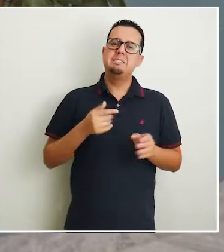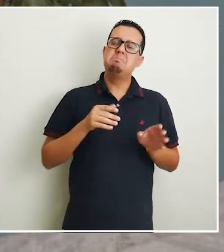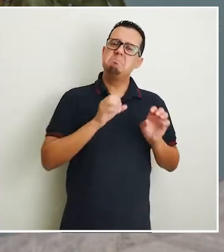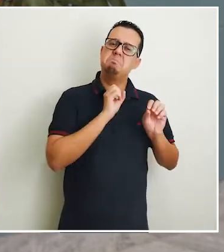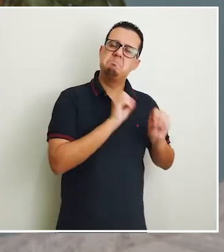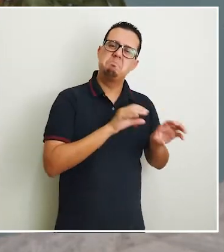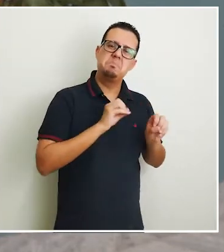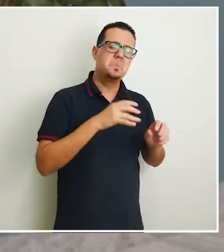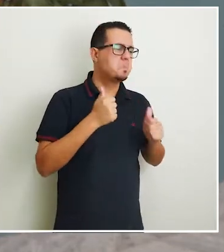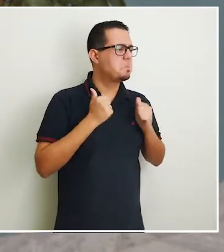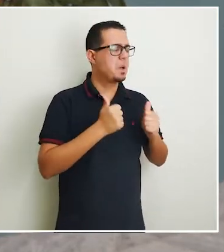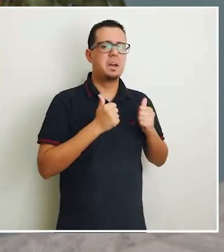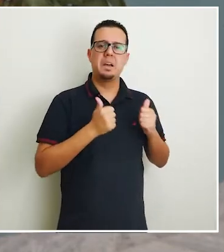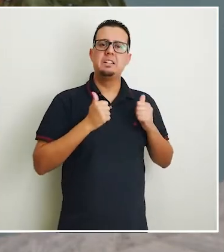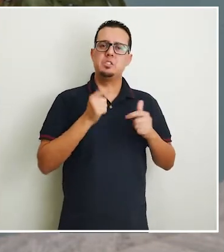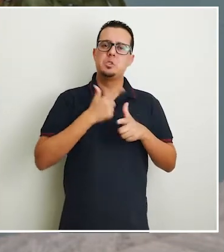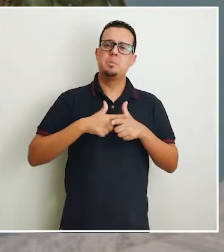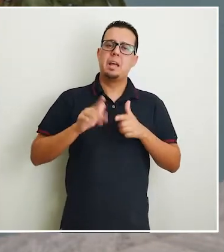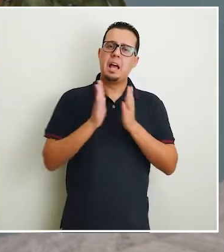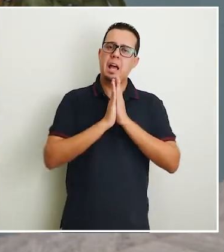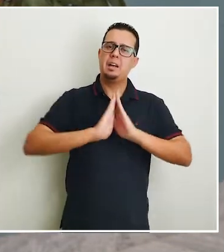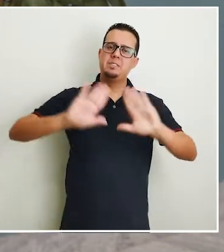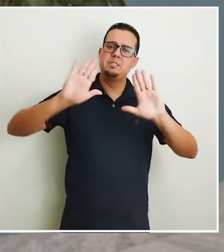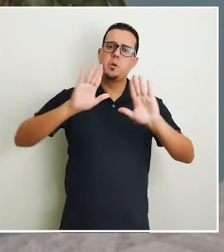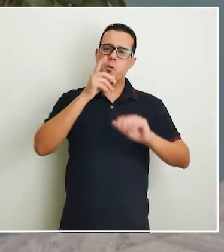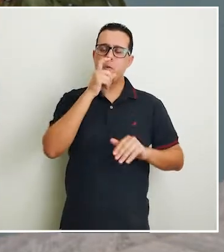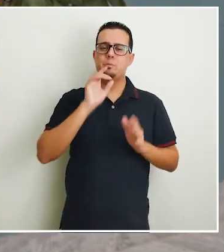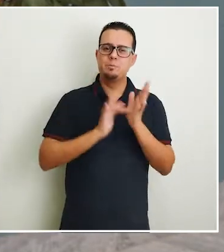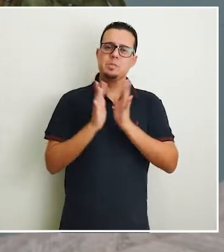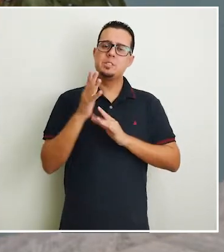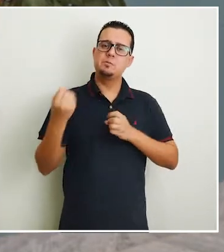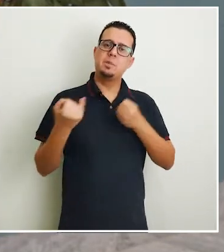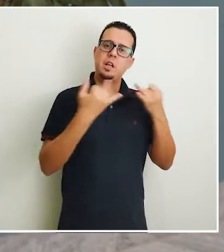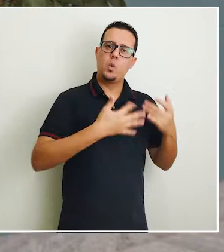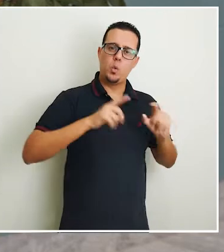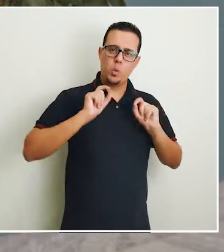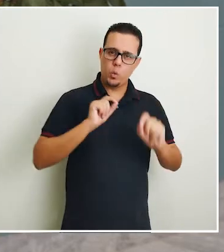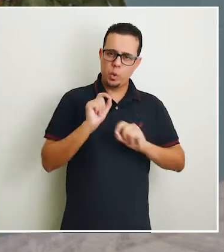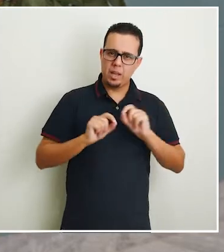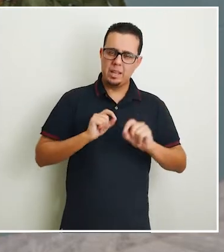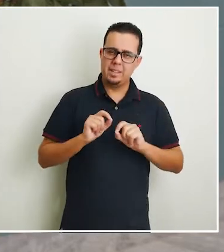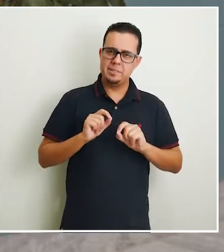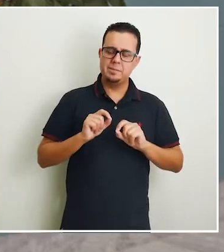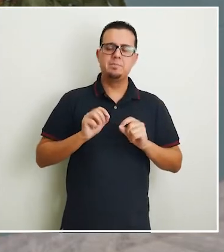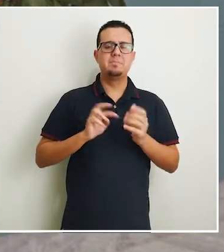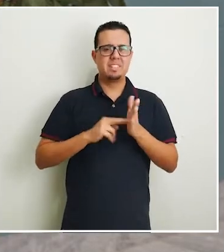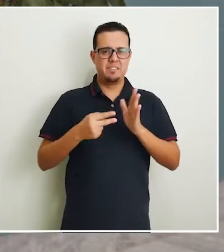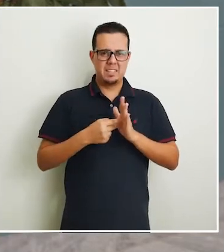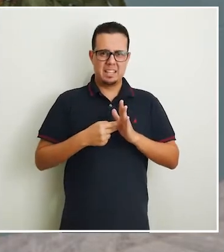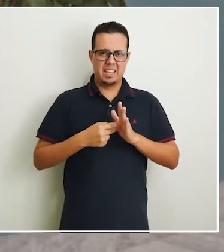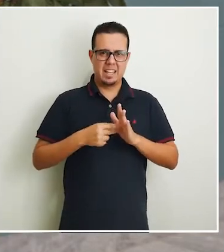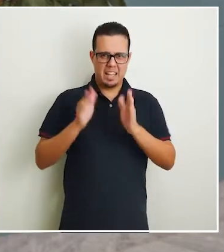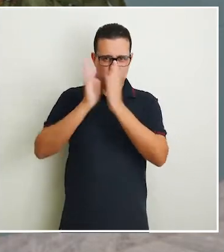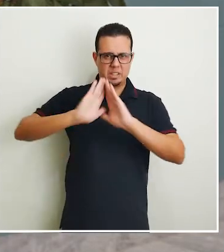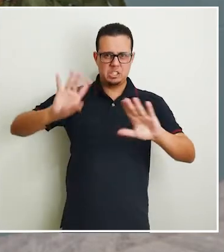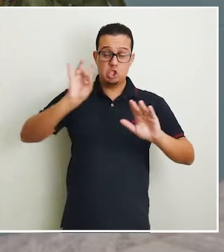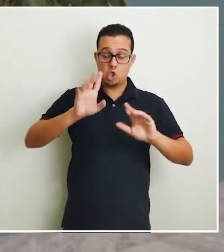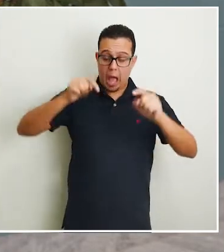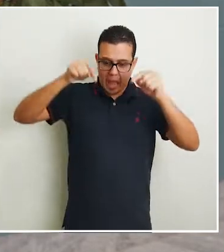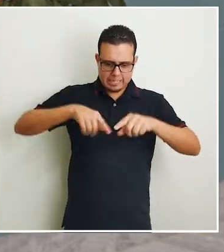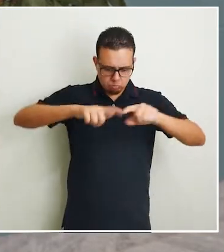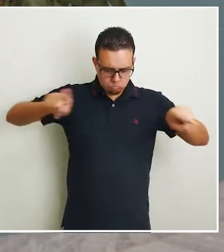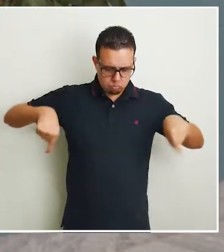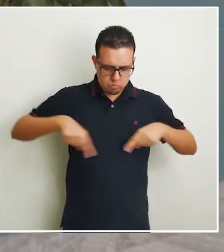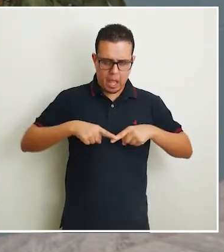sobre adoração, Jesus está dizendo que a adoração não se limita a uma geografia, a um lugar, a um